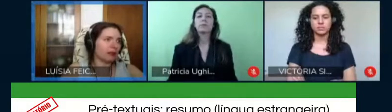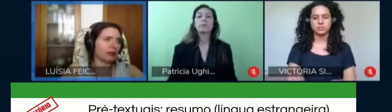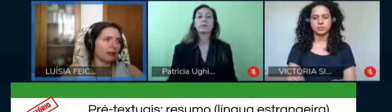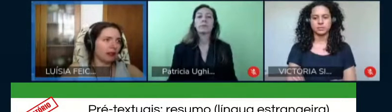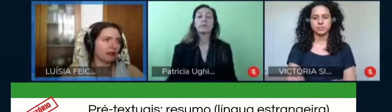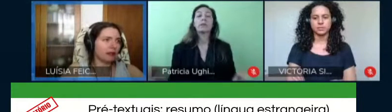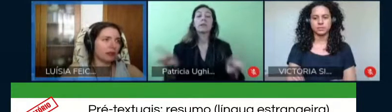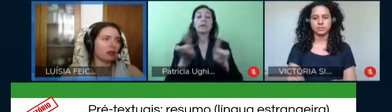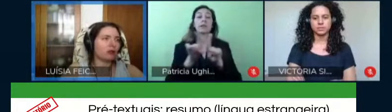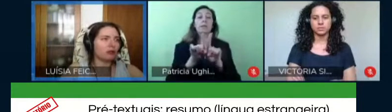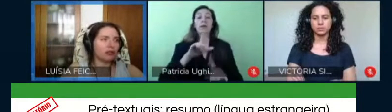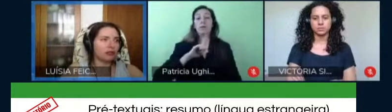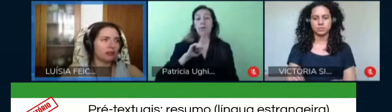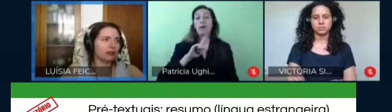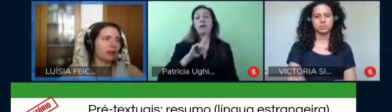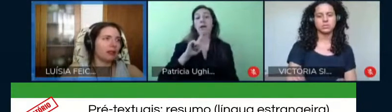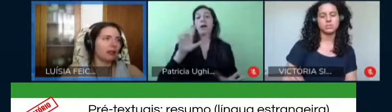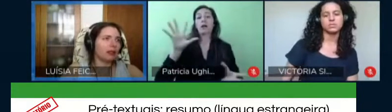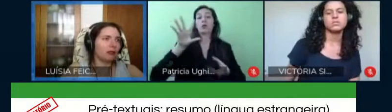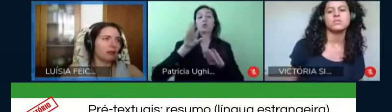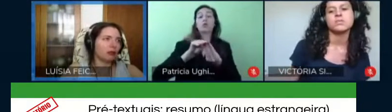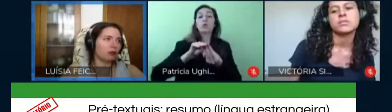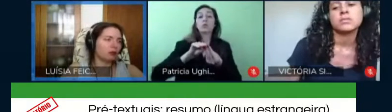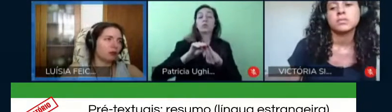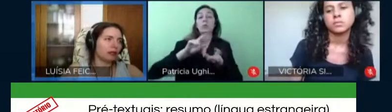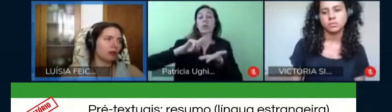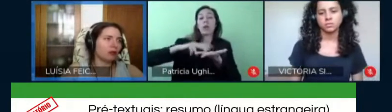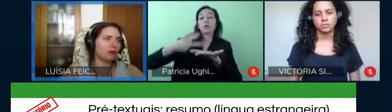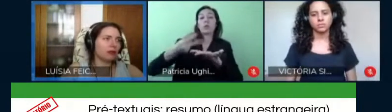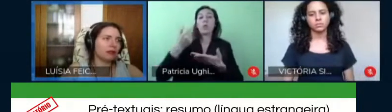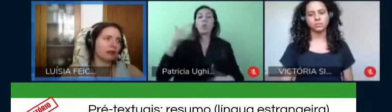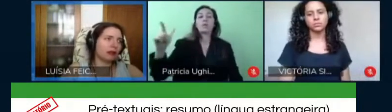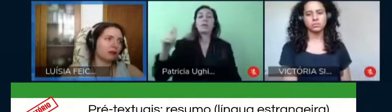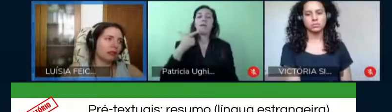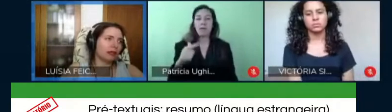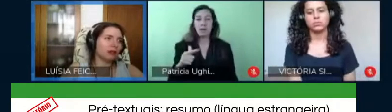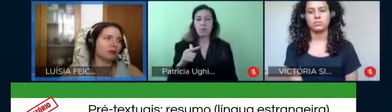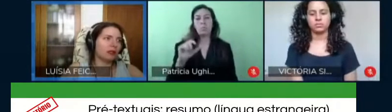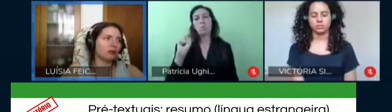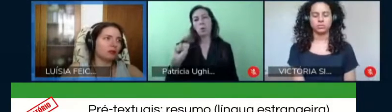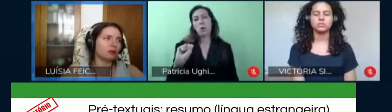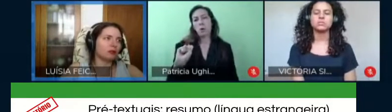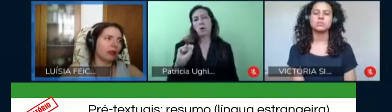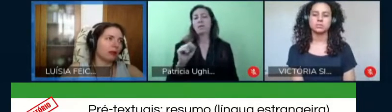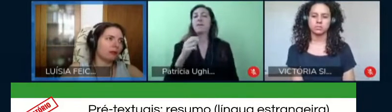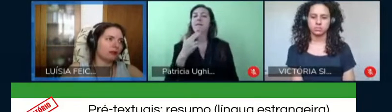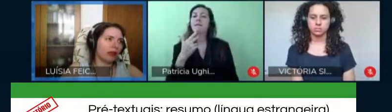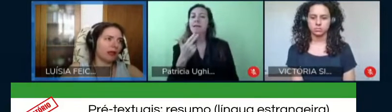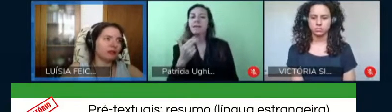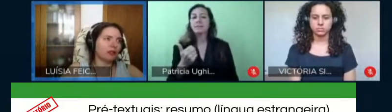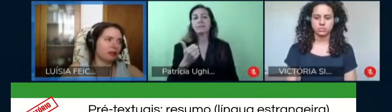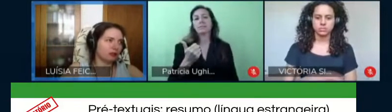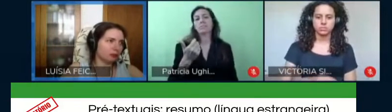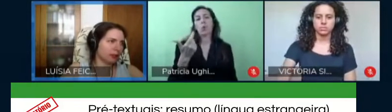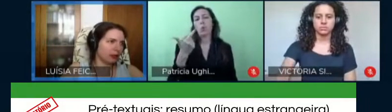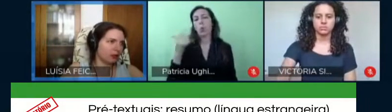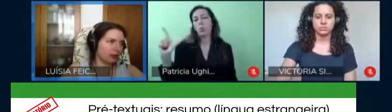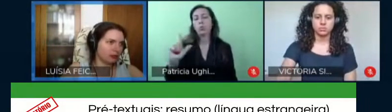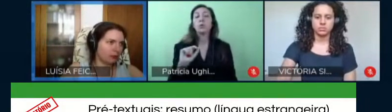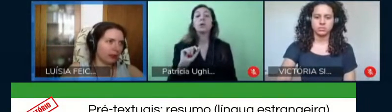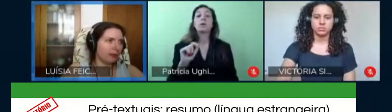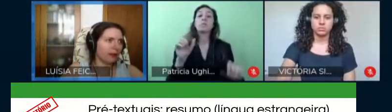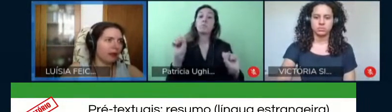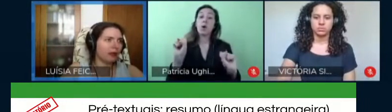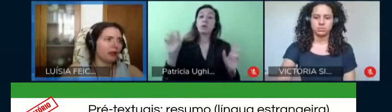pode ser em inglês, espanhol ou francês. E, de acordo com a língua, vai alterar o termo, se é abstract, resumen